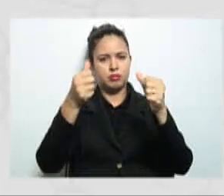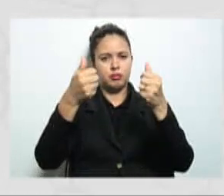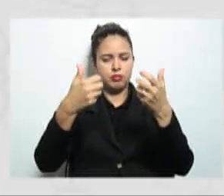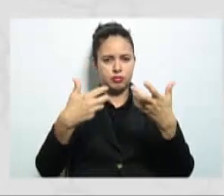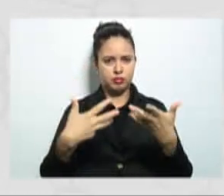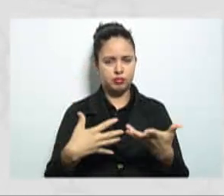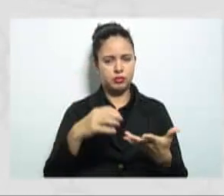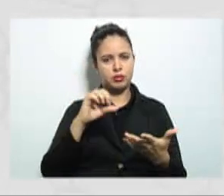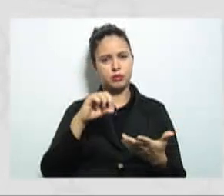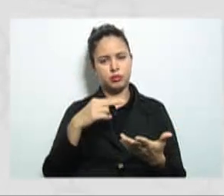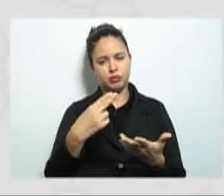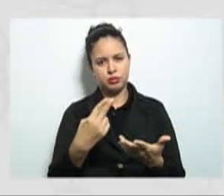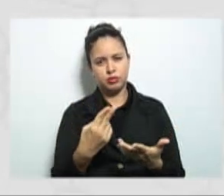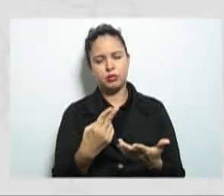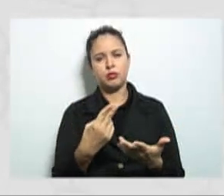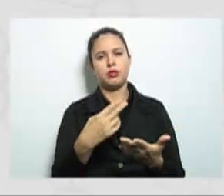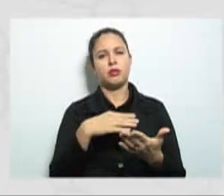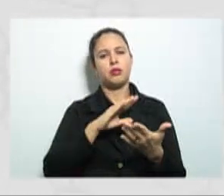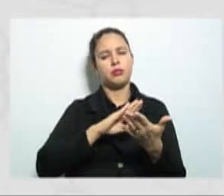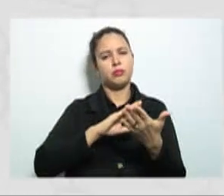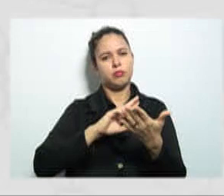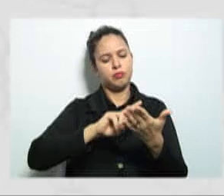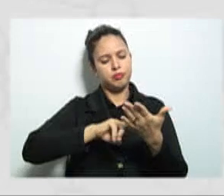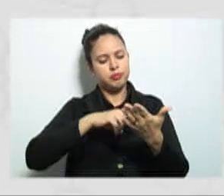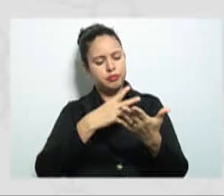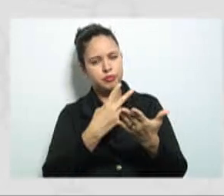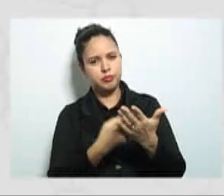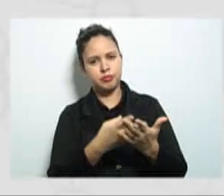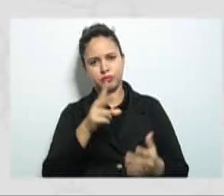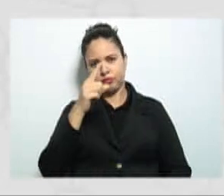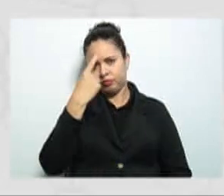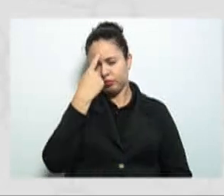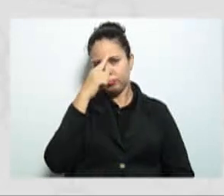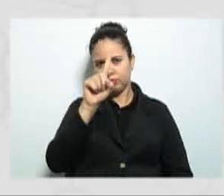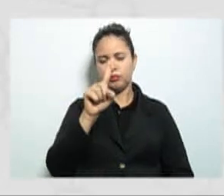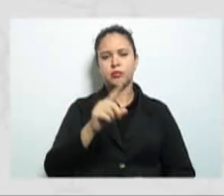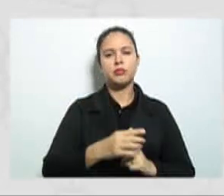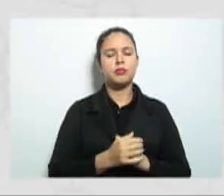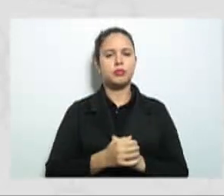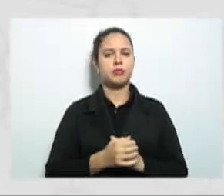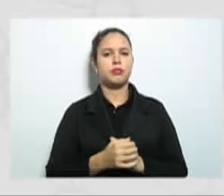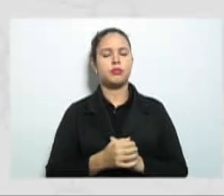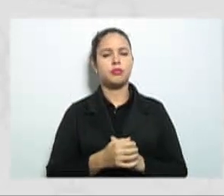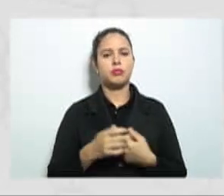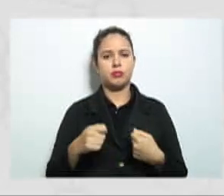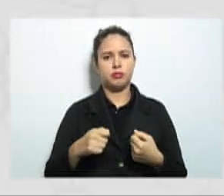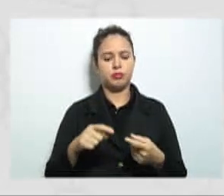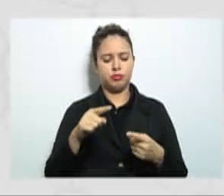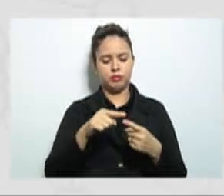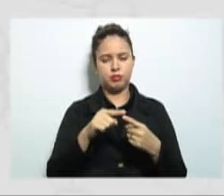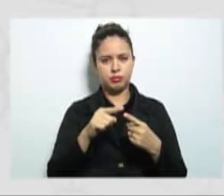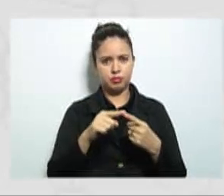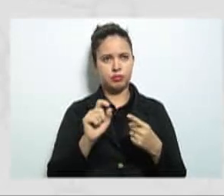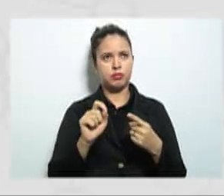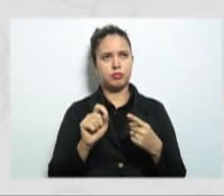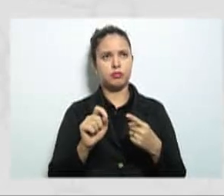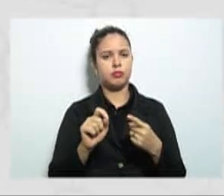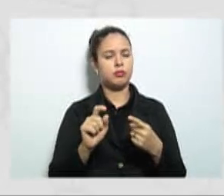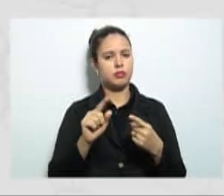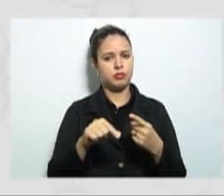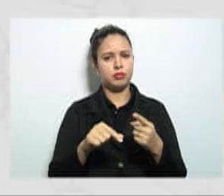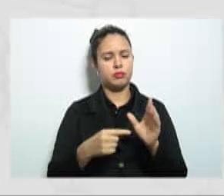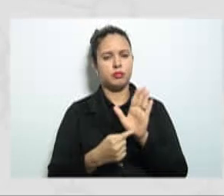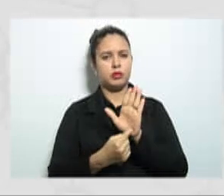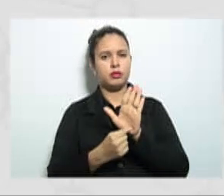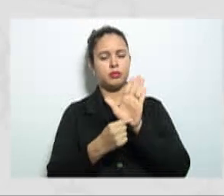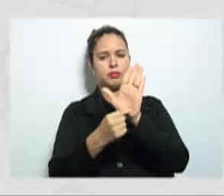ou interpretar ideias. Quando a gente fala em dissertação, a gente tem que dividir em duas. Existe a dissertação